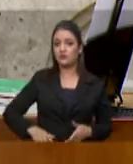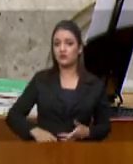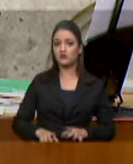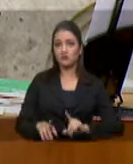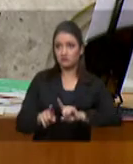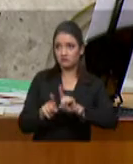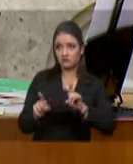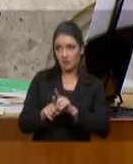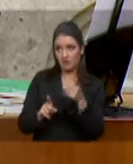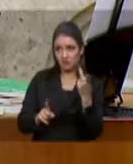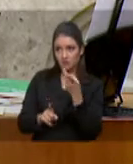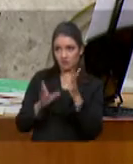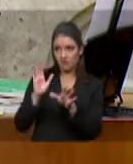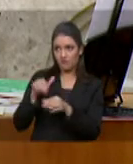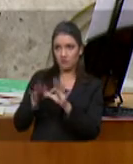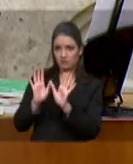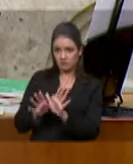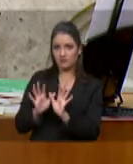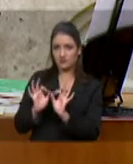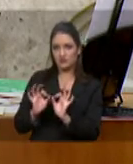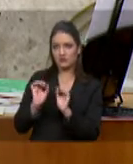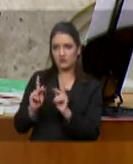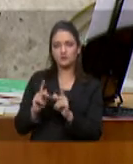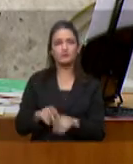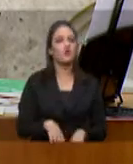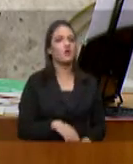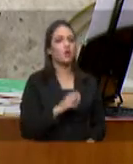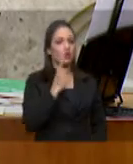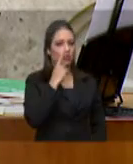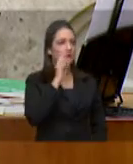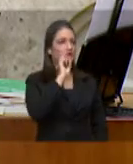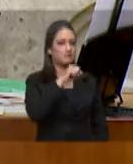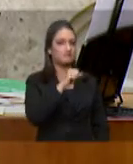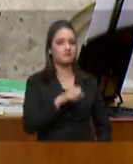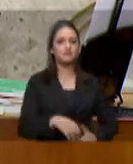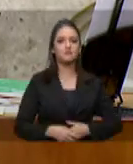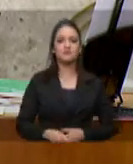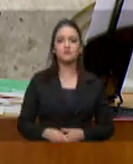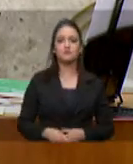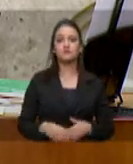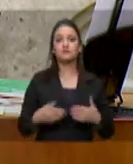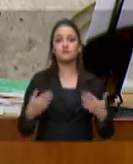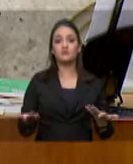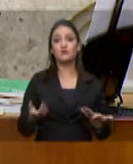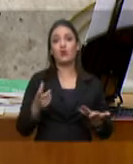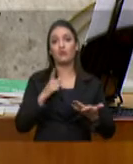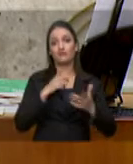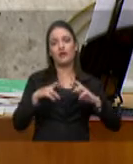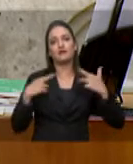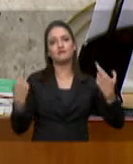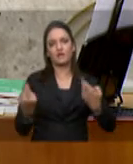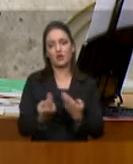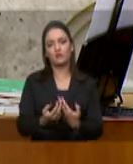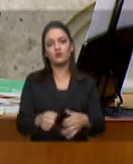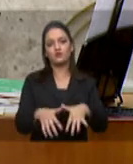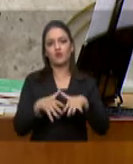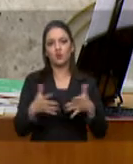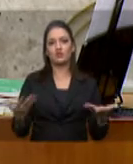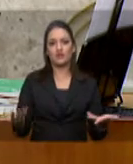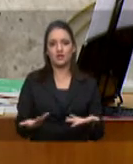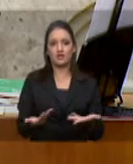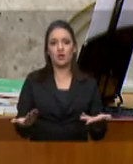Vossa Excelência, ficou claro que é pela improcedente. Exatamente. Então, está bem. Nós temos audiência, esse horário, eu